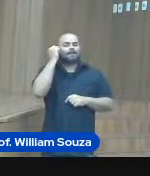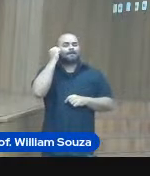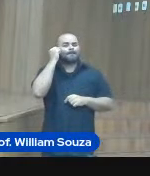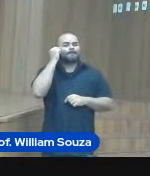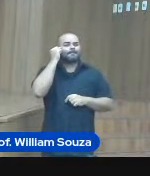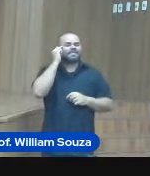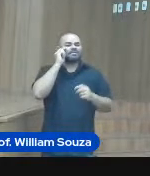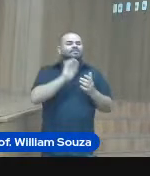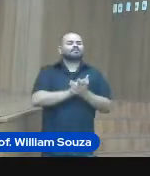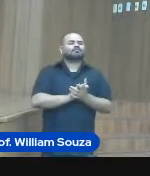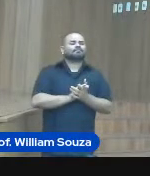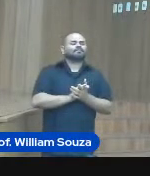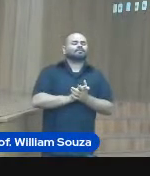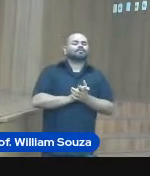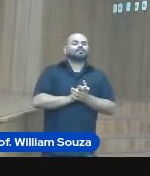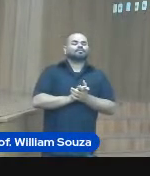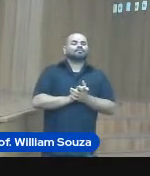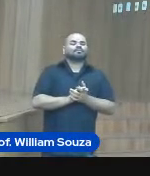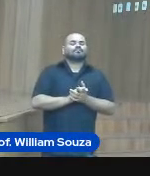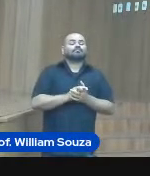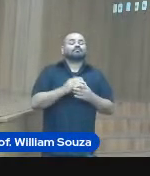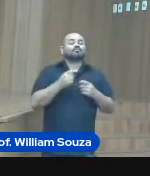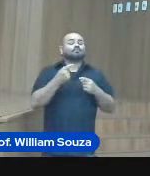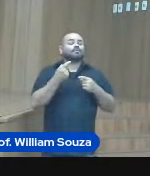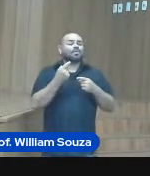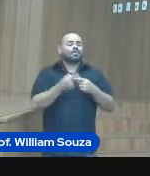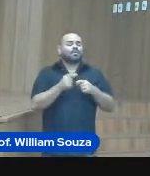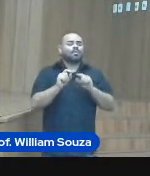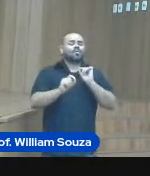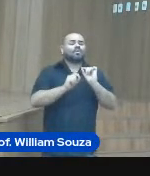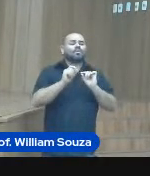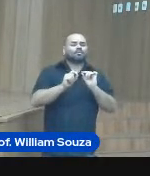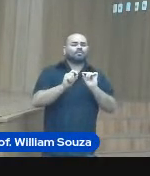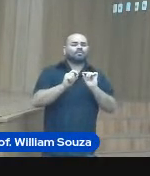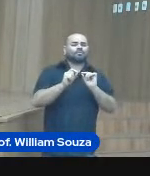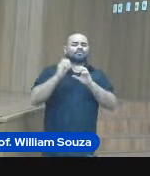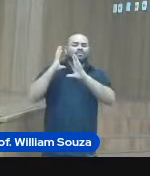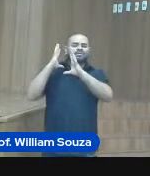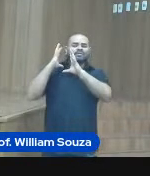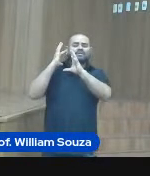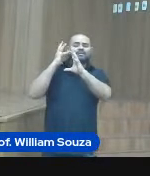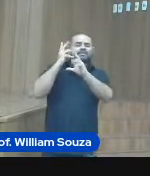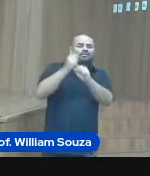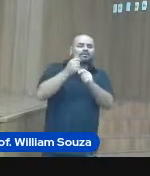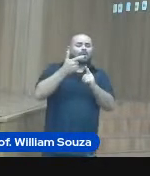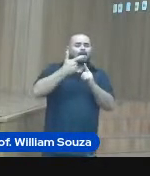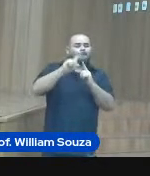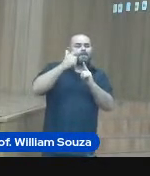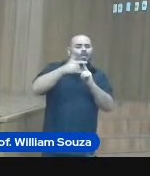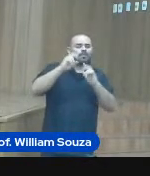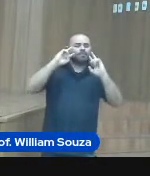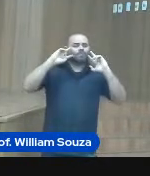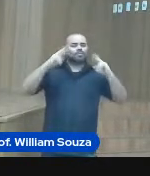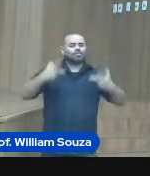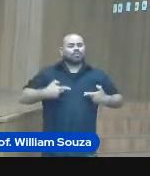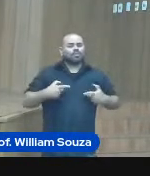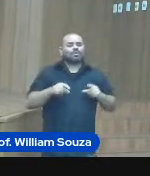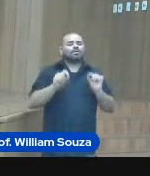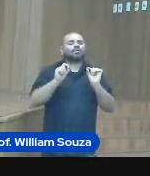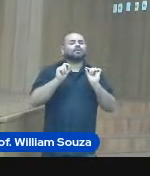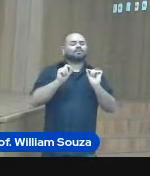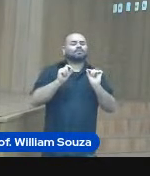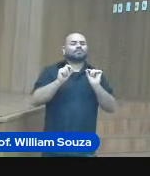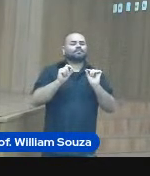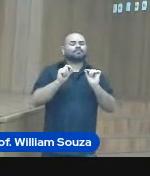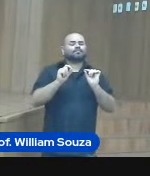porque boa parte da tragédia humana reside hoje no